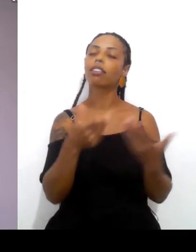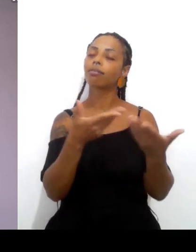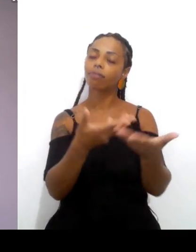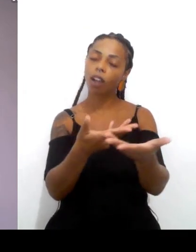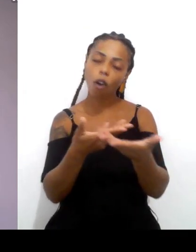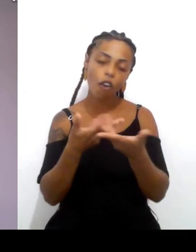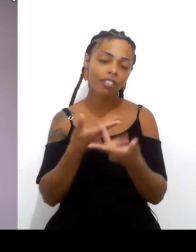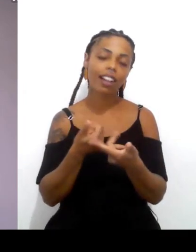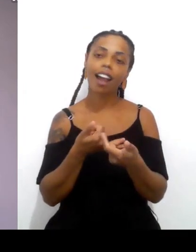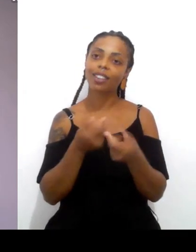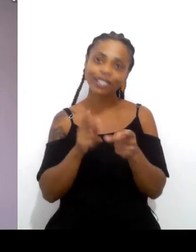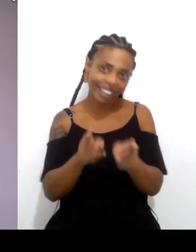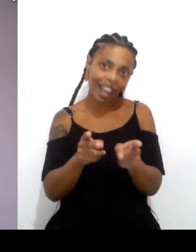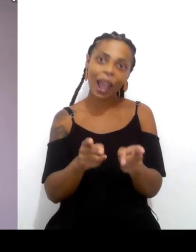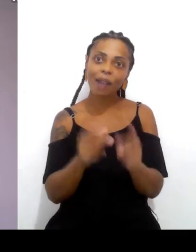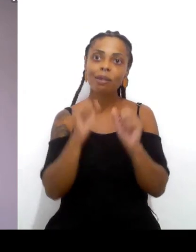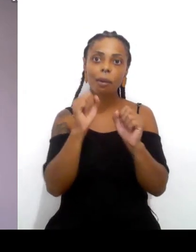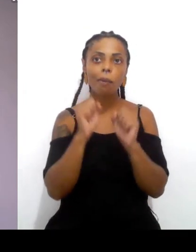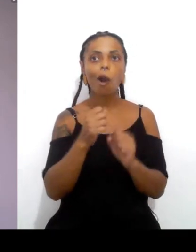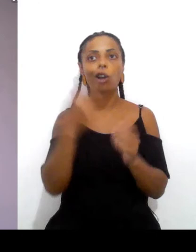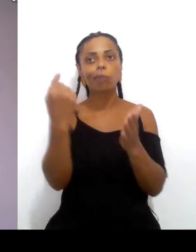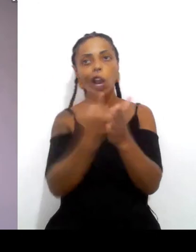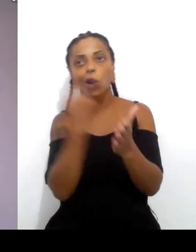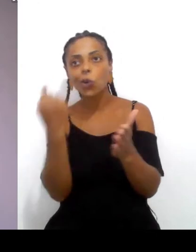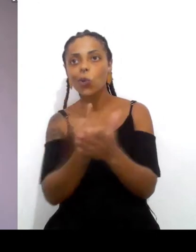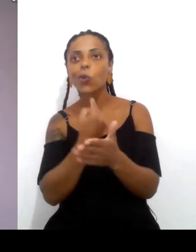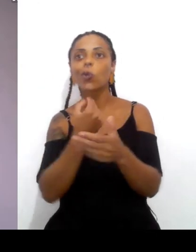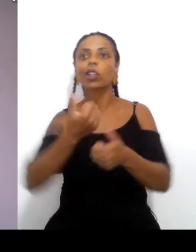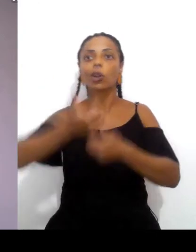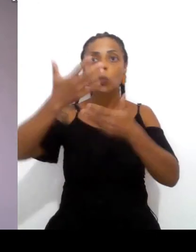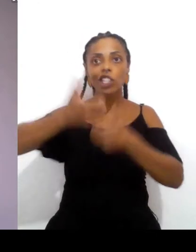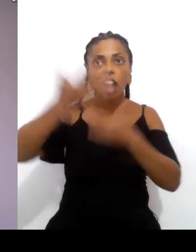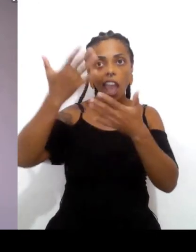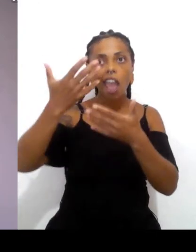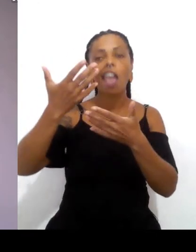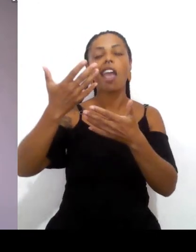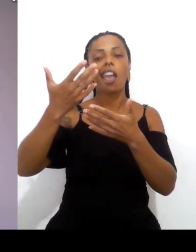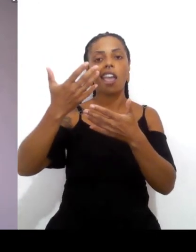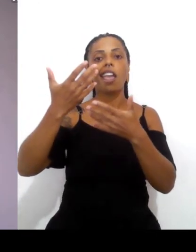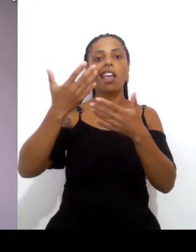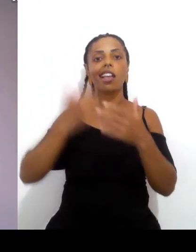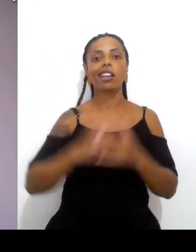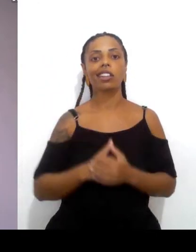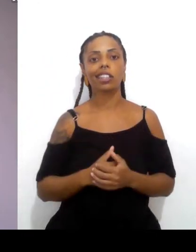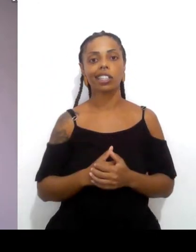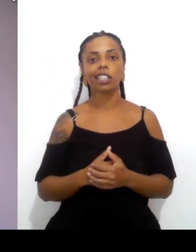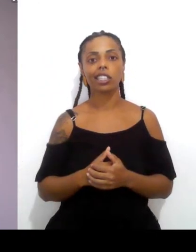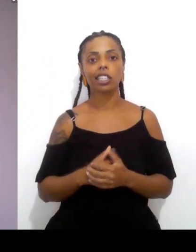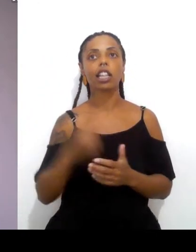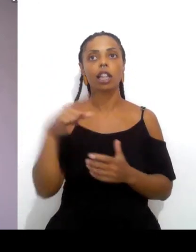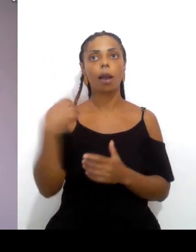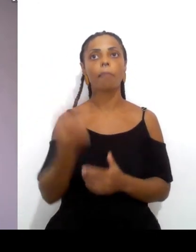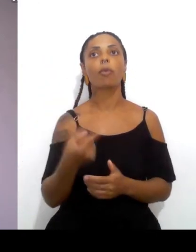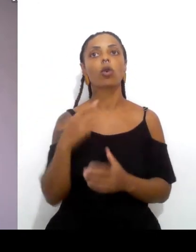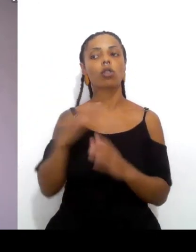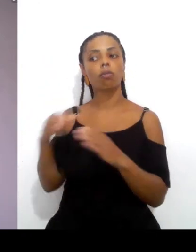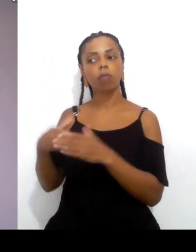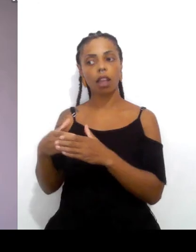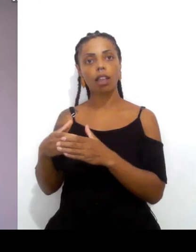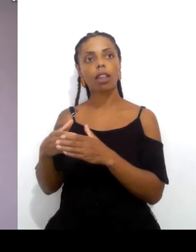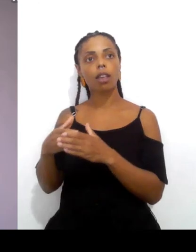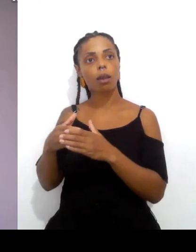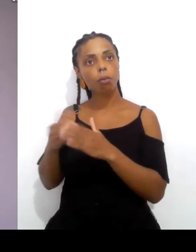a se juntar a nós colocando suas questões no chat na caixa de perguntas Elas serão recolhidas pela nossa equipe e